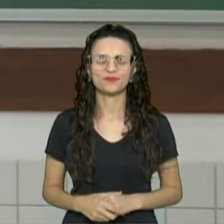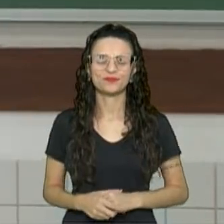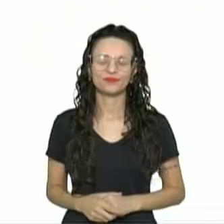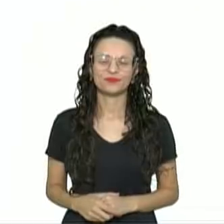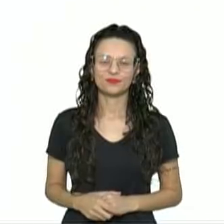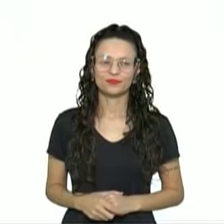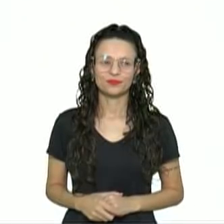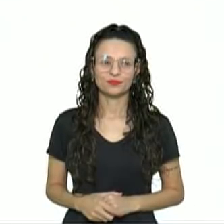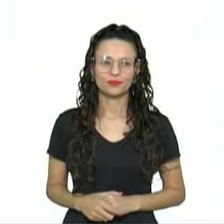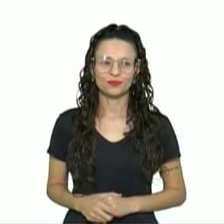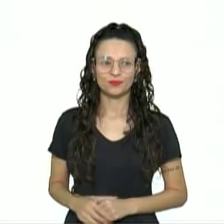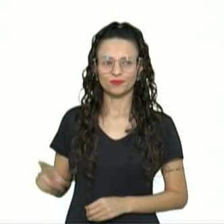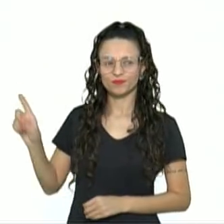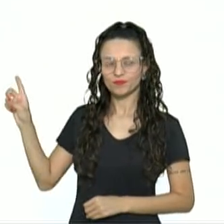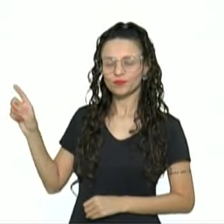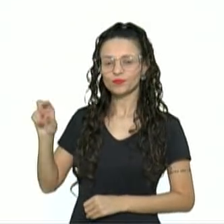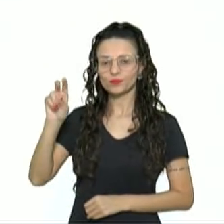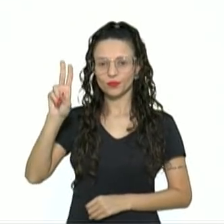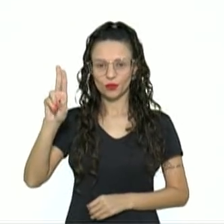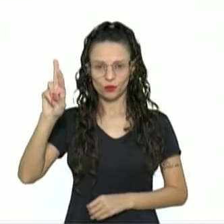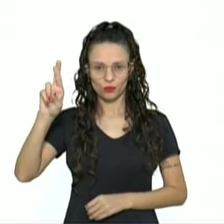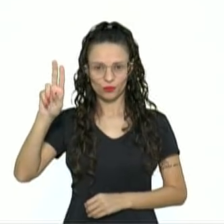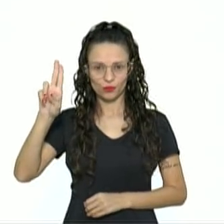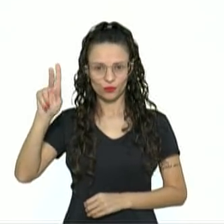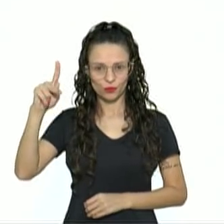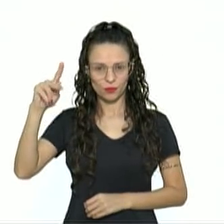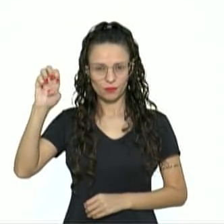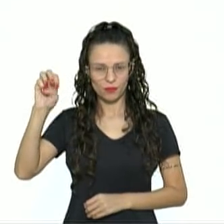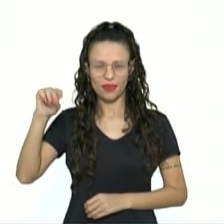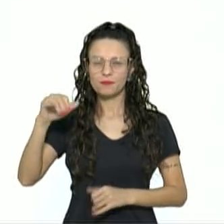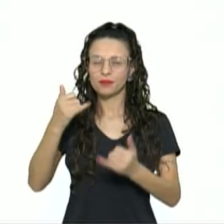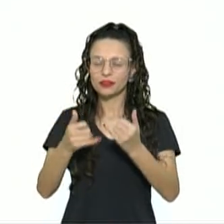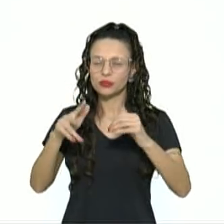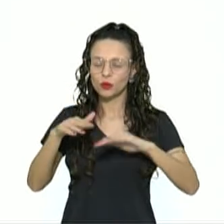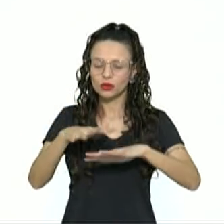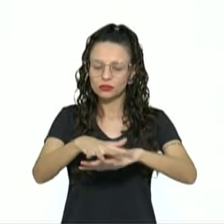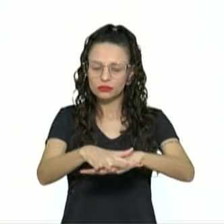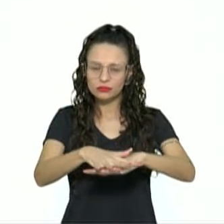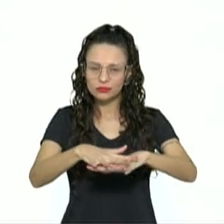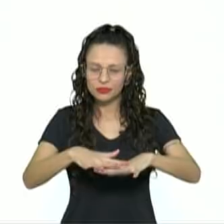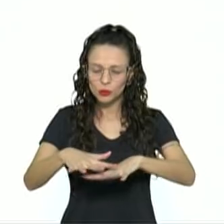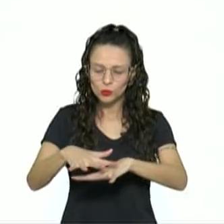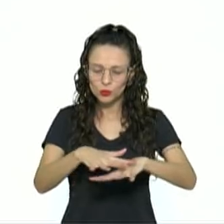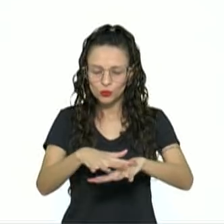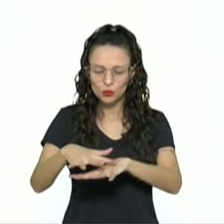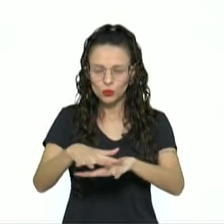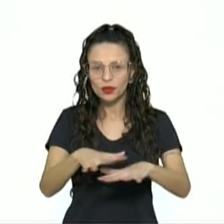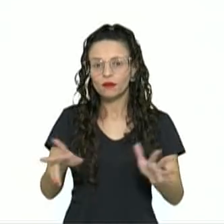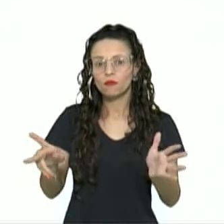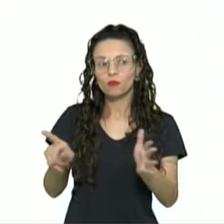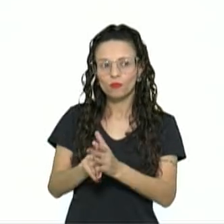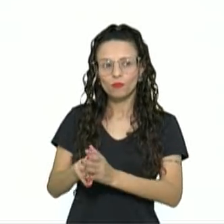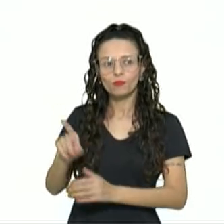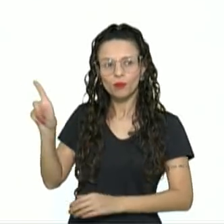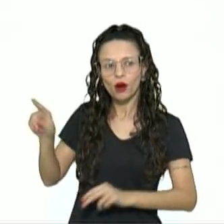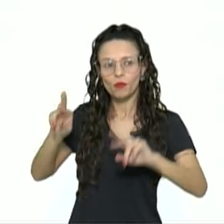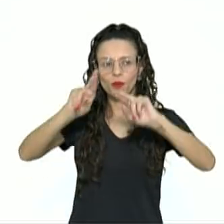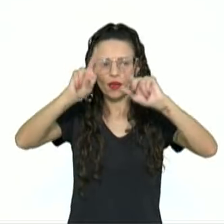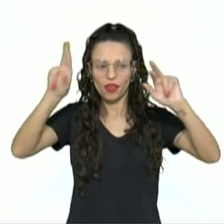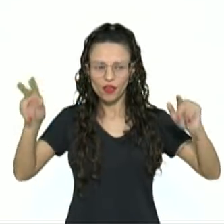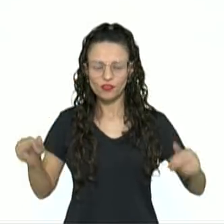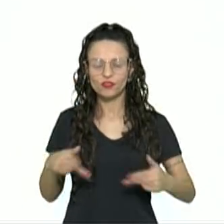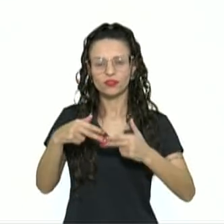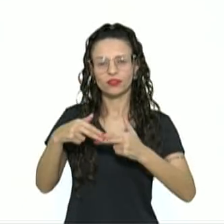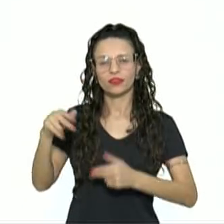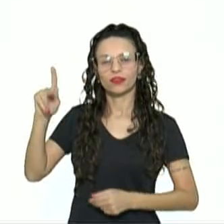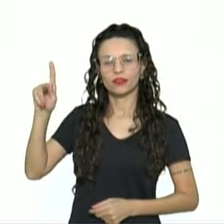Então, urupem ou urupema, né? É um tipo de peneira de buriti com trançado típico da etnia caiabe, né? Então, também